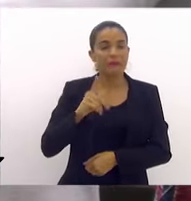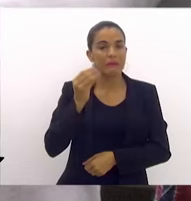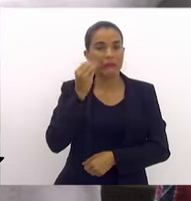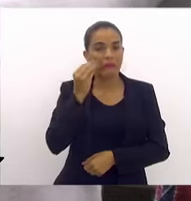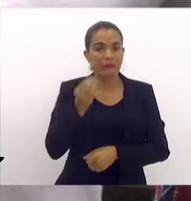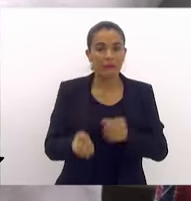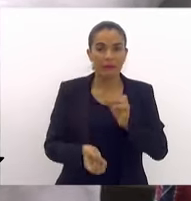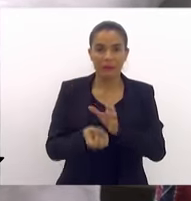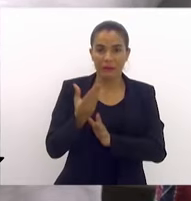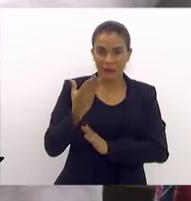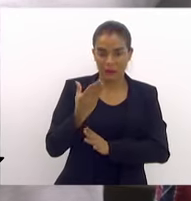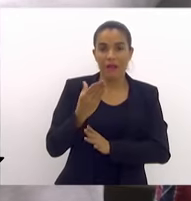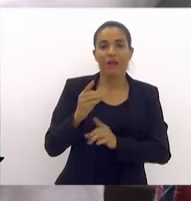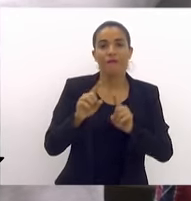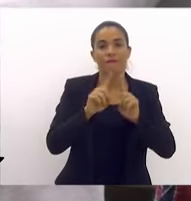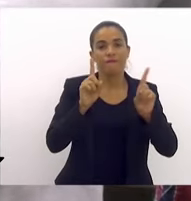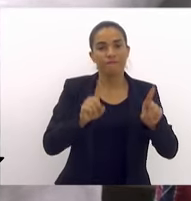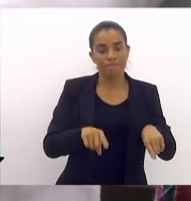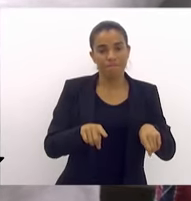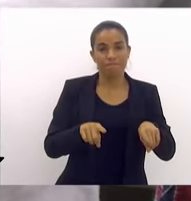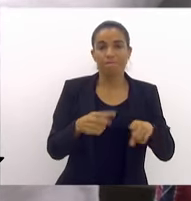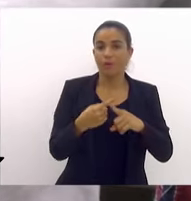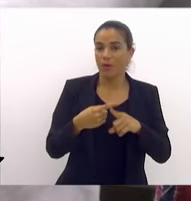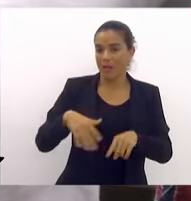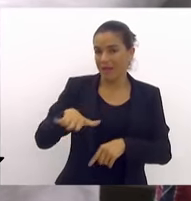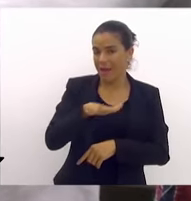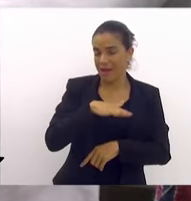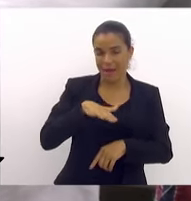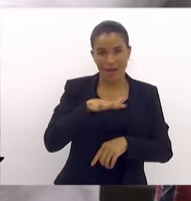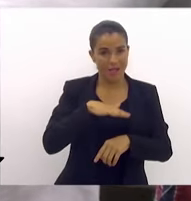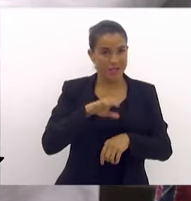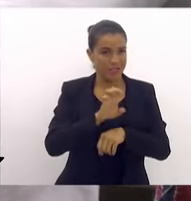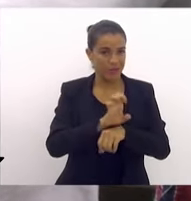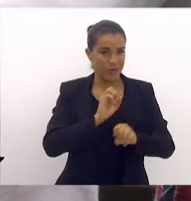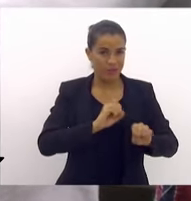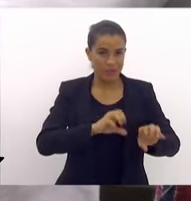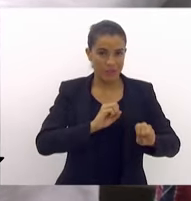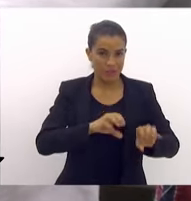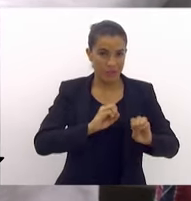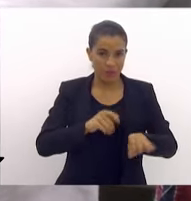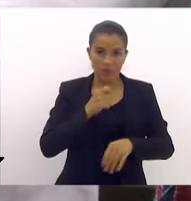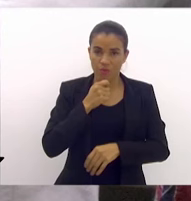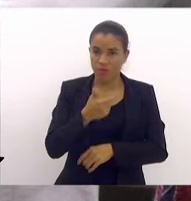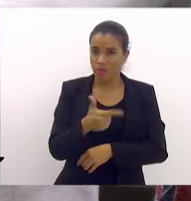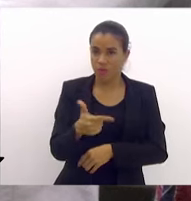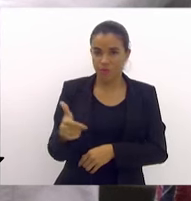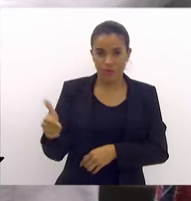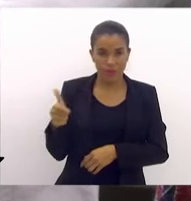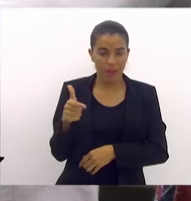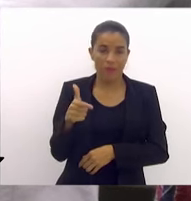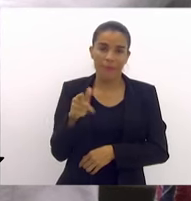autorizar o governo a criar os cargos, porque na rede estadual de ensino sequer existe a figura do mediador ou do professor de